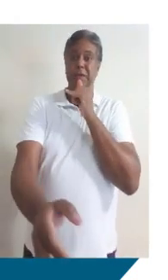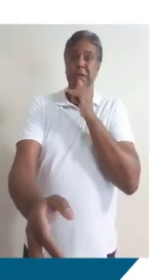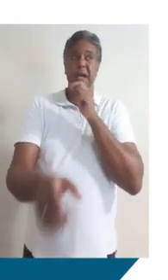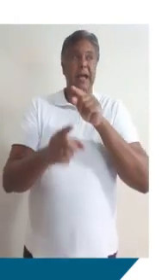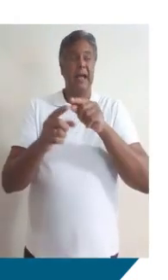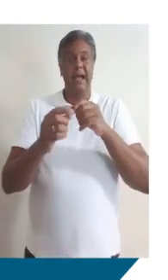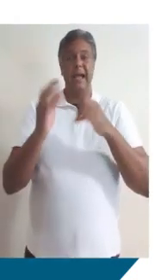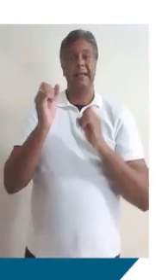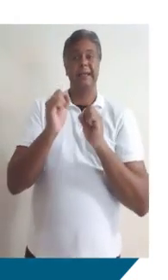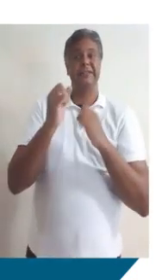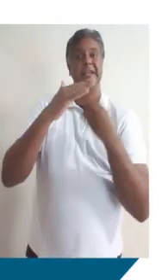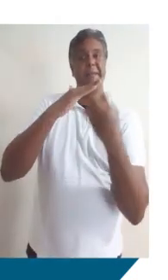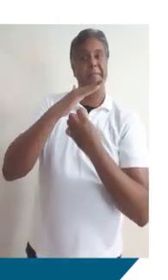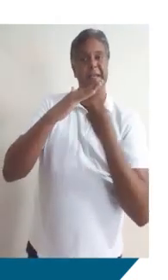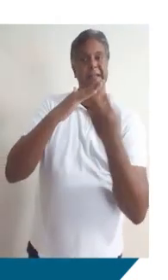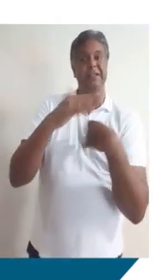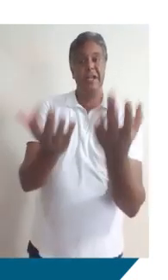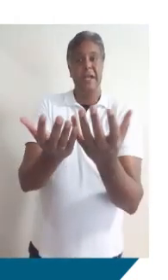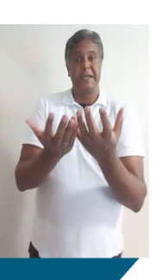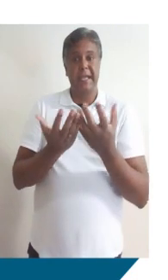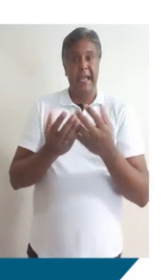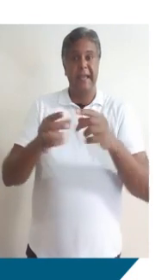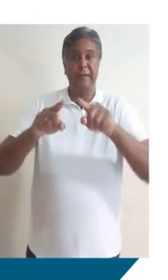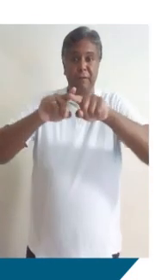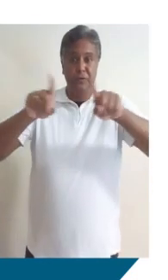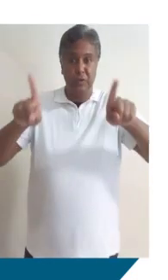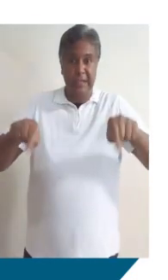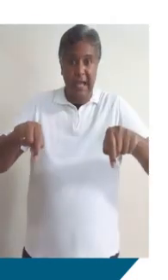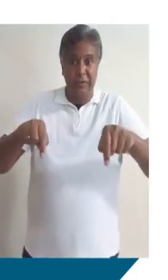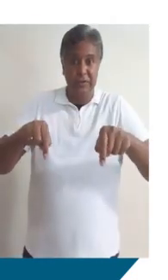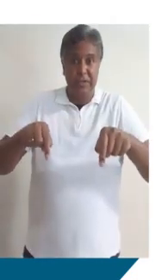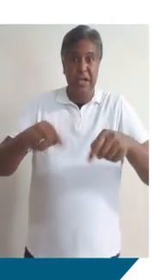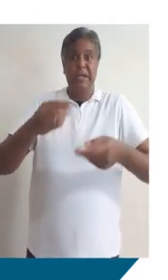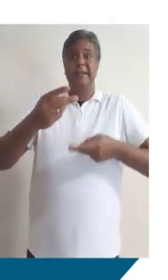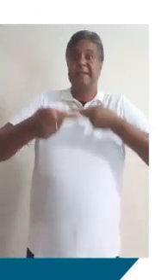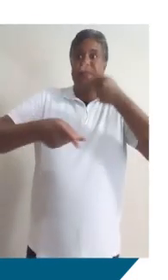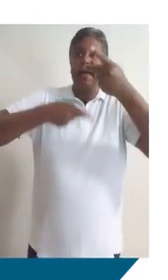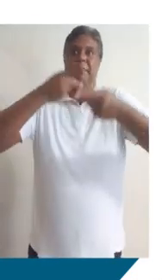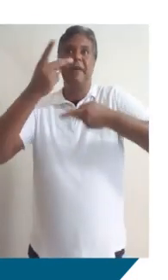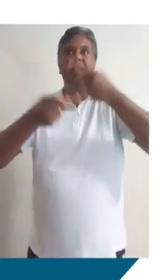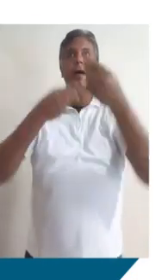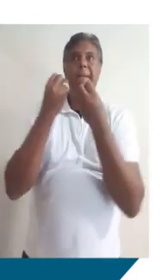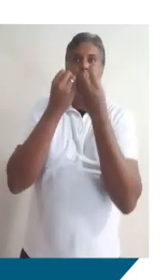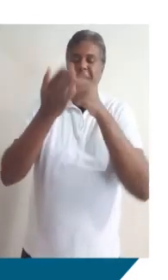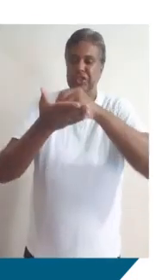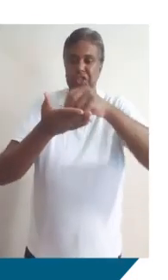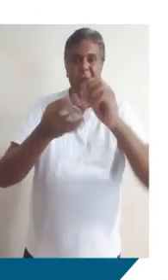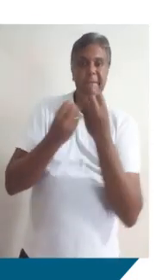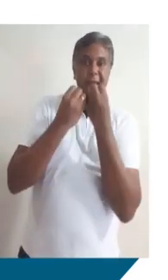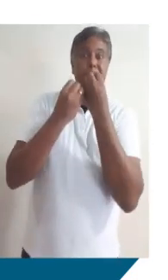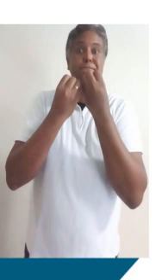profissionais que consigam se expressar com eficiência, fundamentação. Portanto, escrever bem é importante, tópico